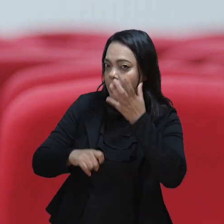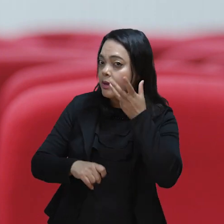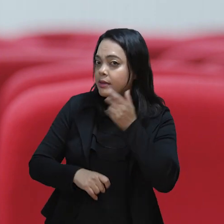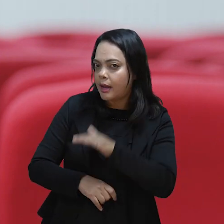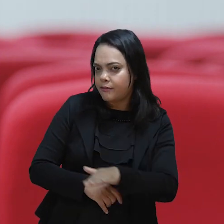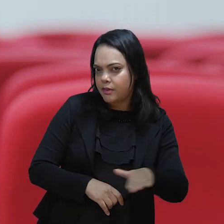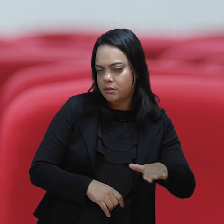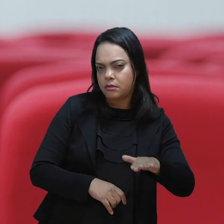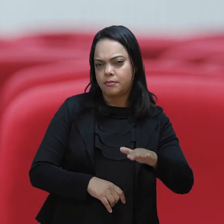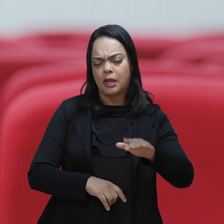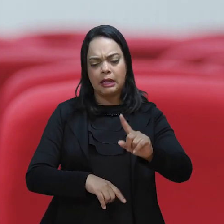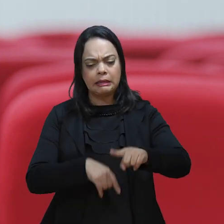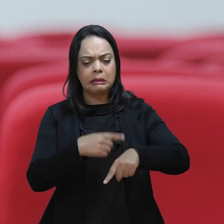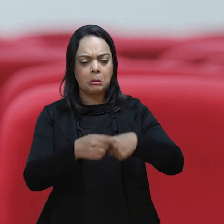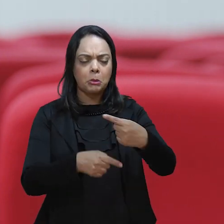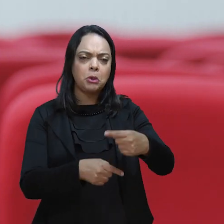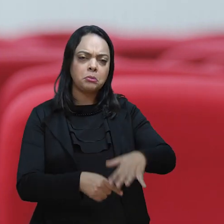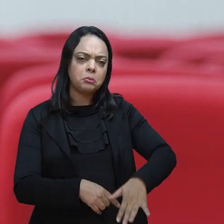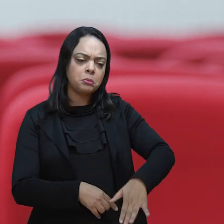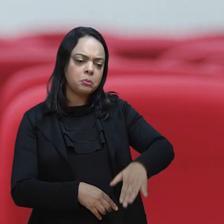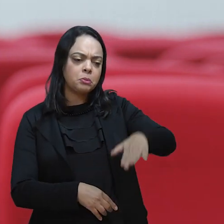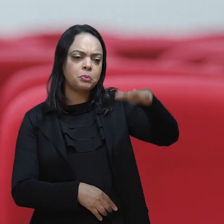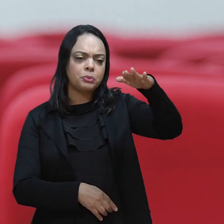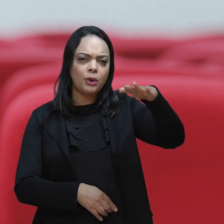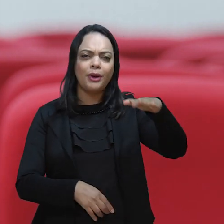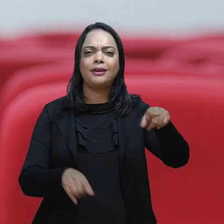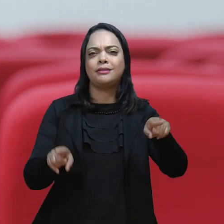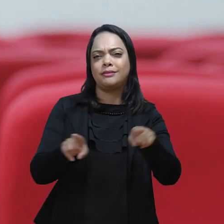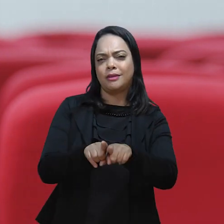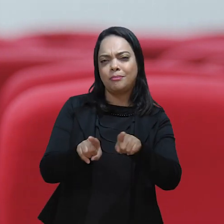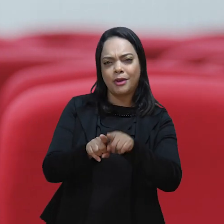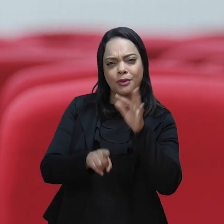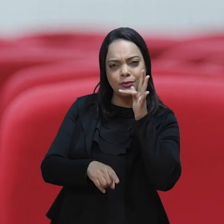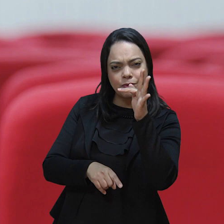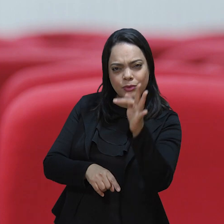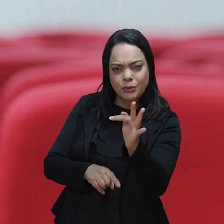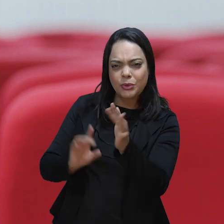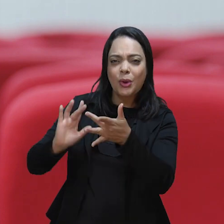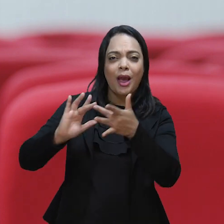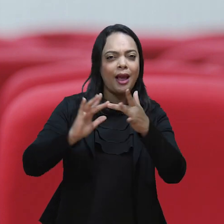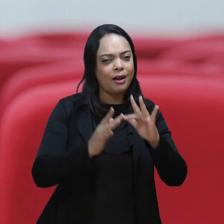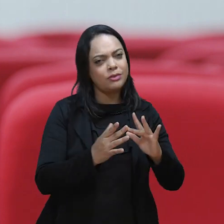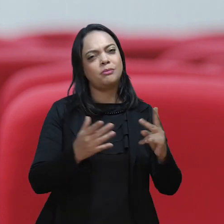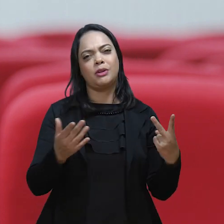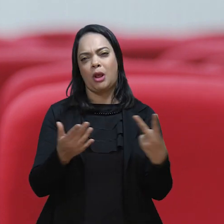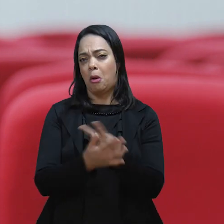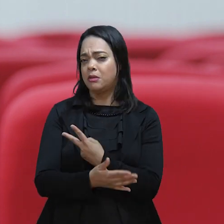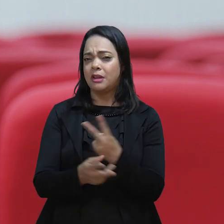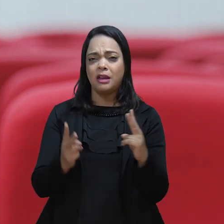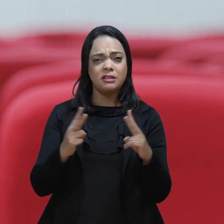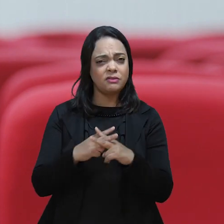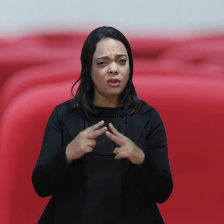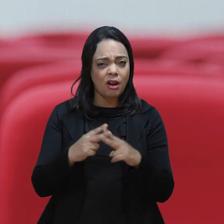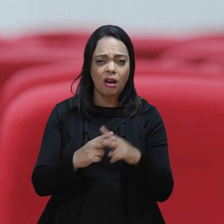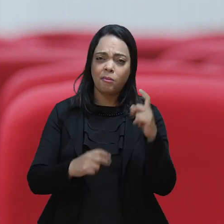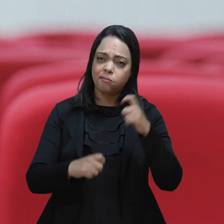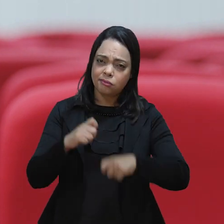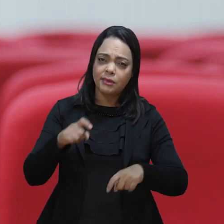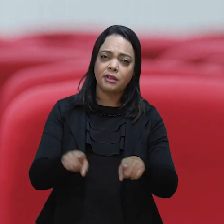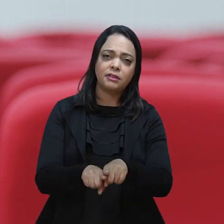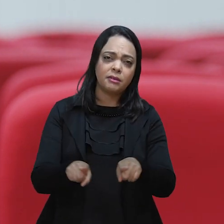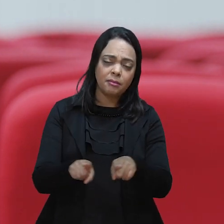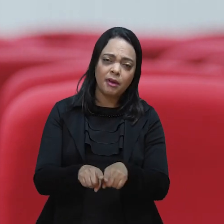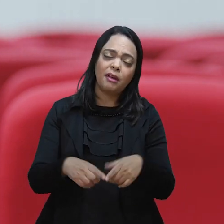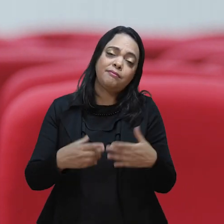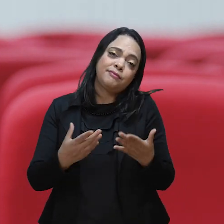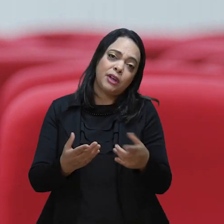e depois em outros momentos elas passam por violências em relacionamentos, ou até na própria infância mesmo. Então é